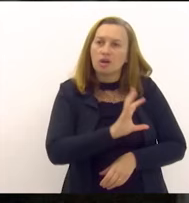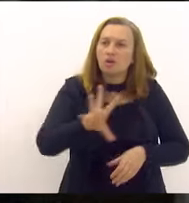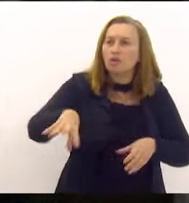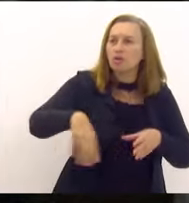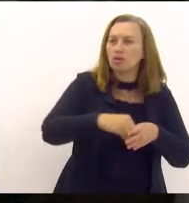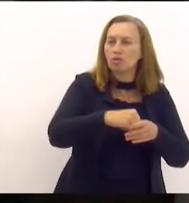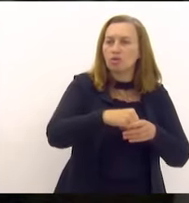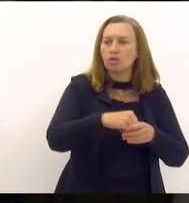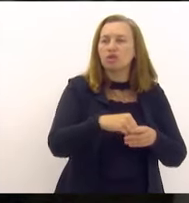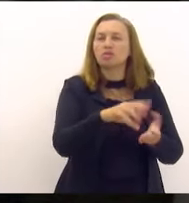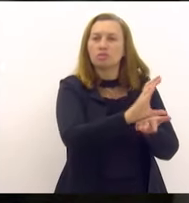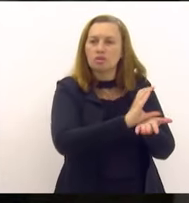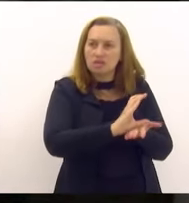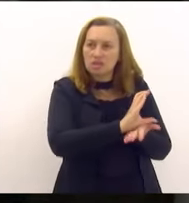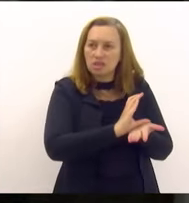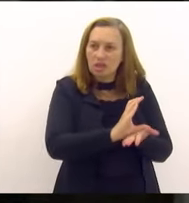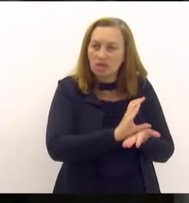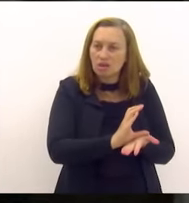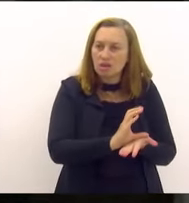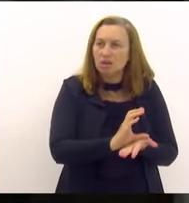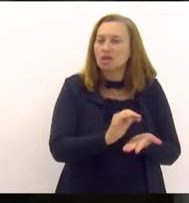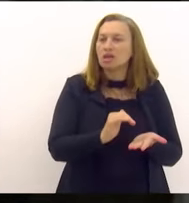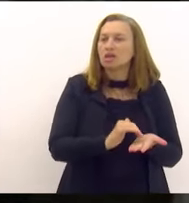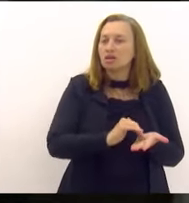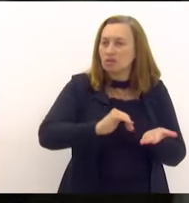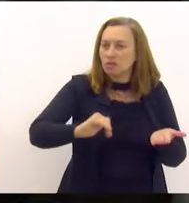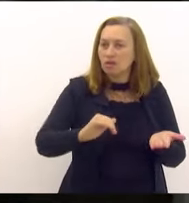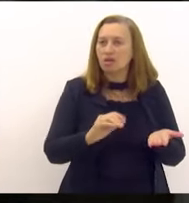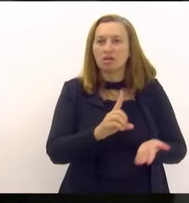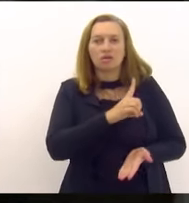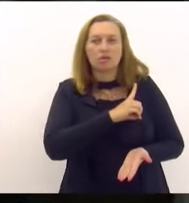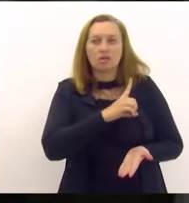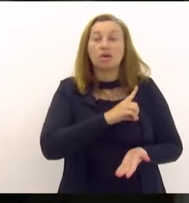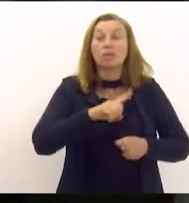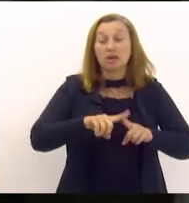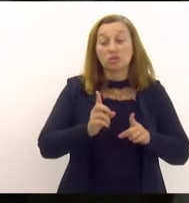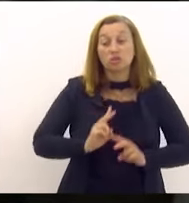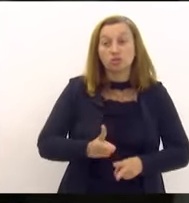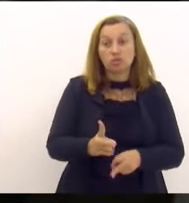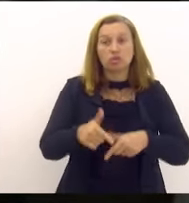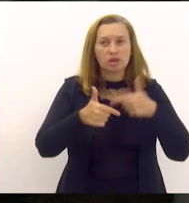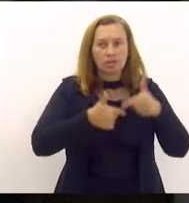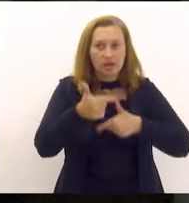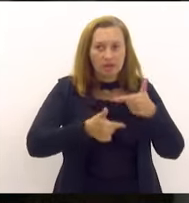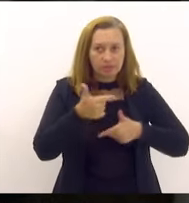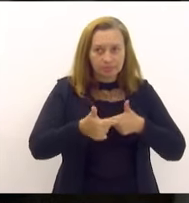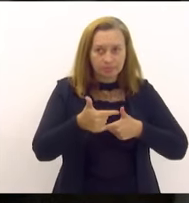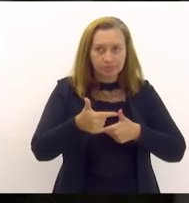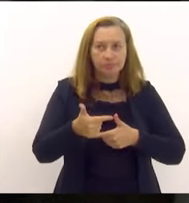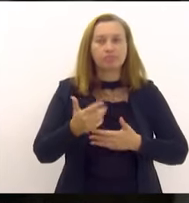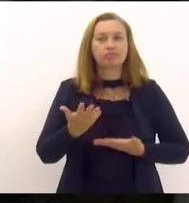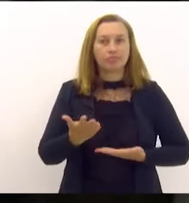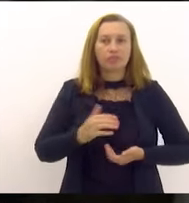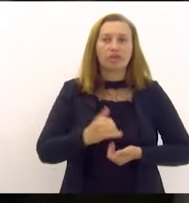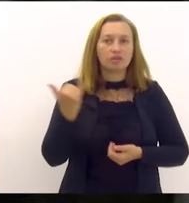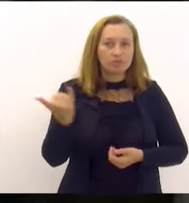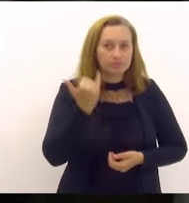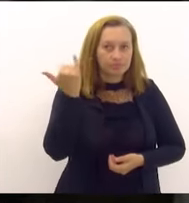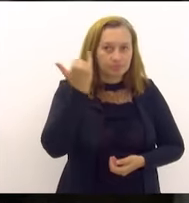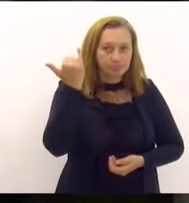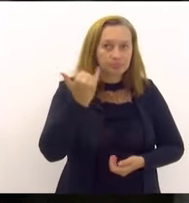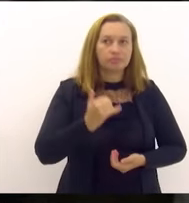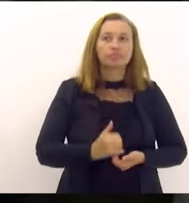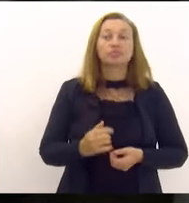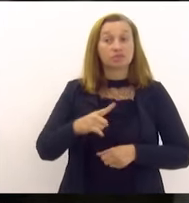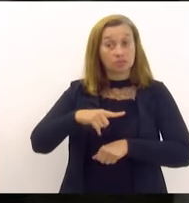sejam delegados de polícia, desde que eles estejam em efetivo exercício. Né? É uma sutileza muito importante